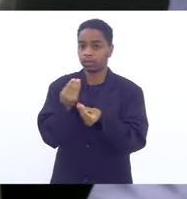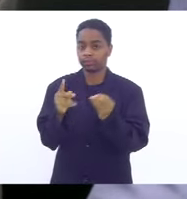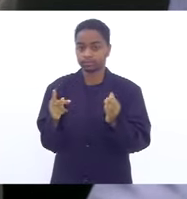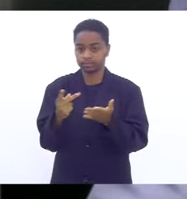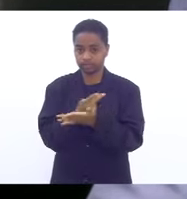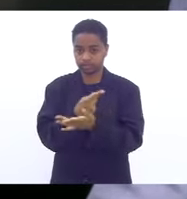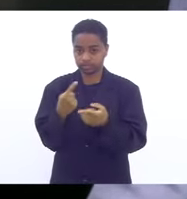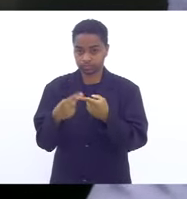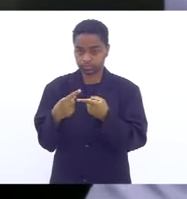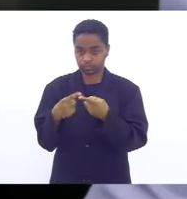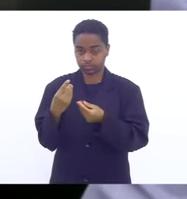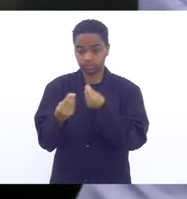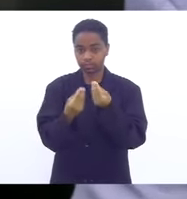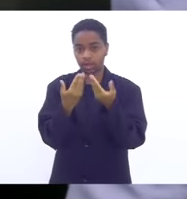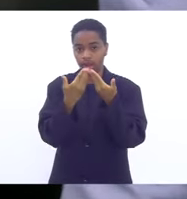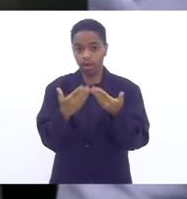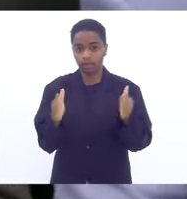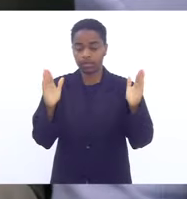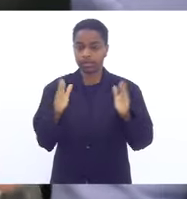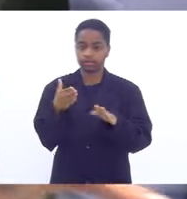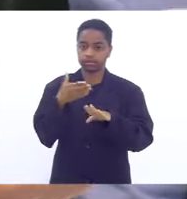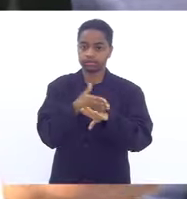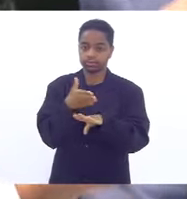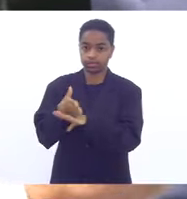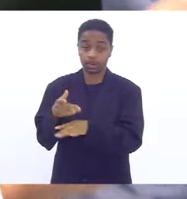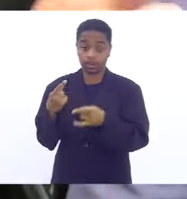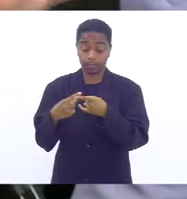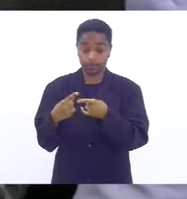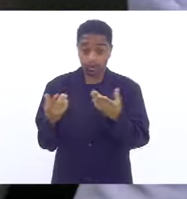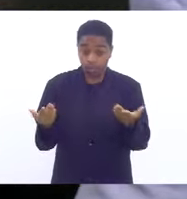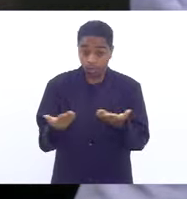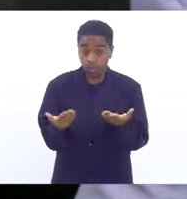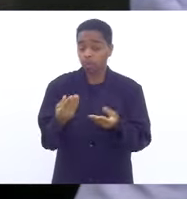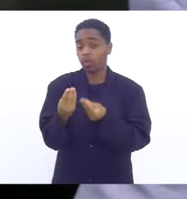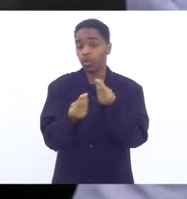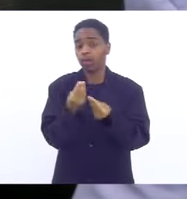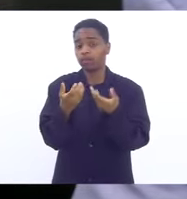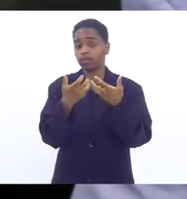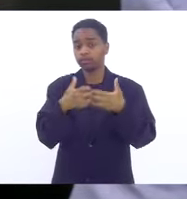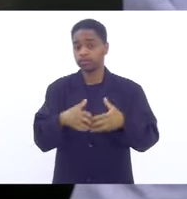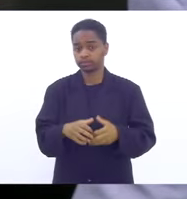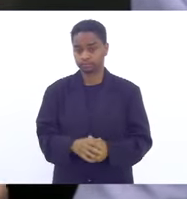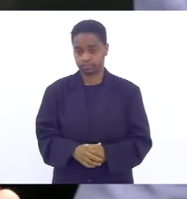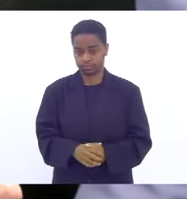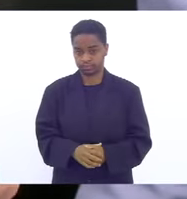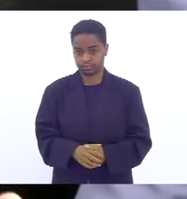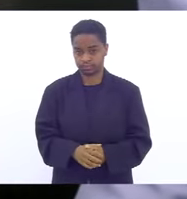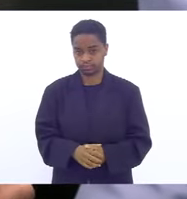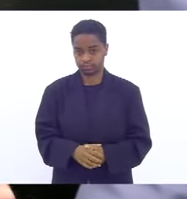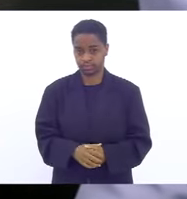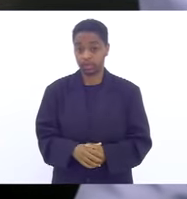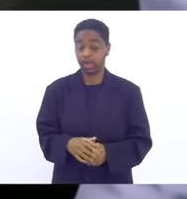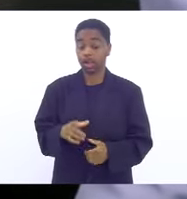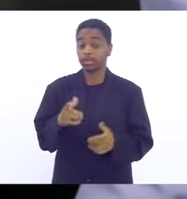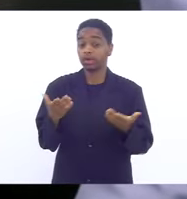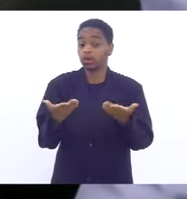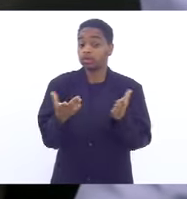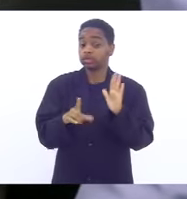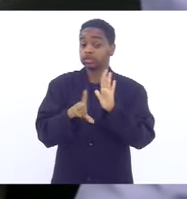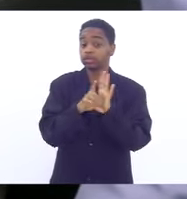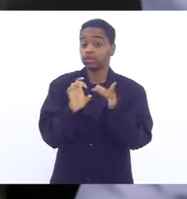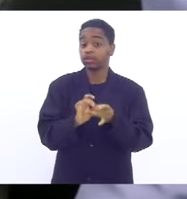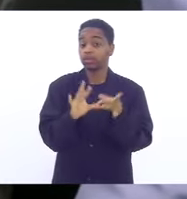que amplia essa participação. Essa participação hoje se dá como? Abre um parênteses. O que a legislação hoje